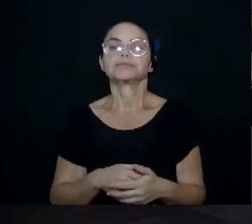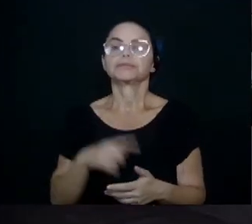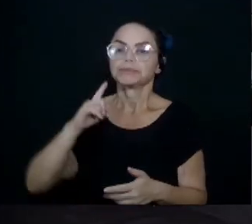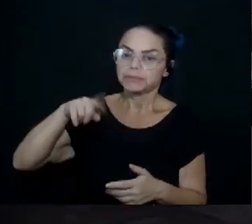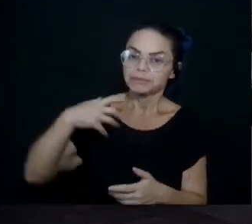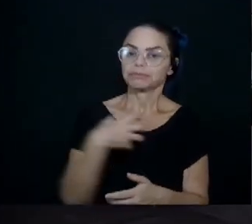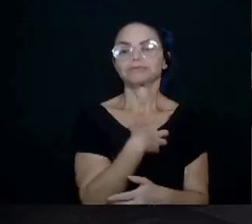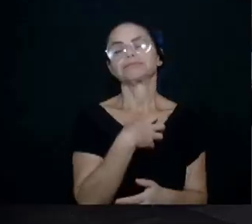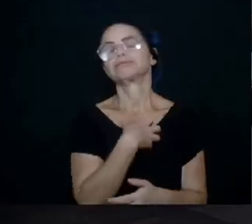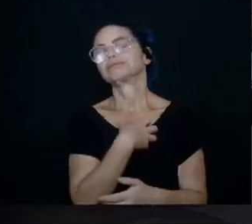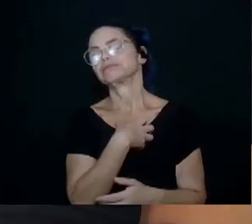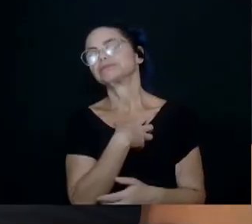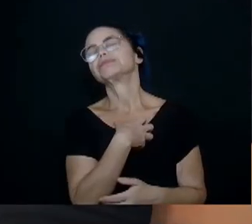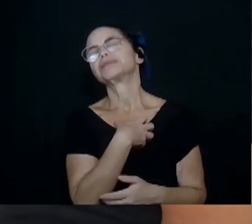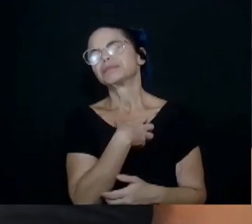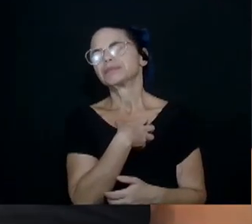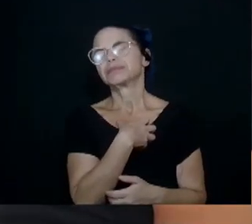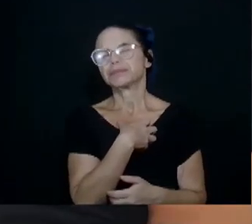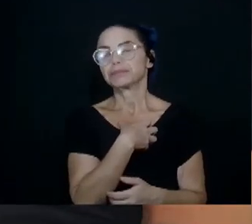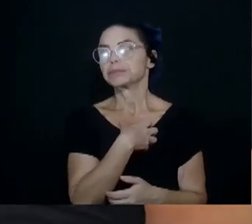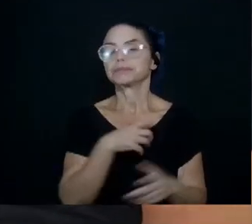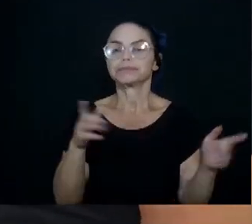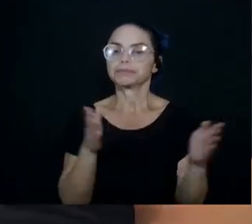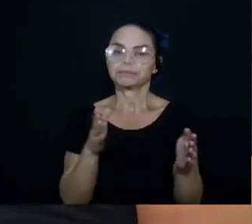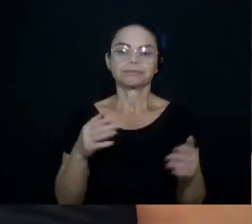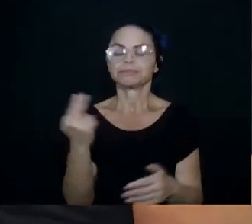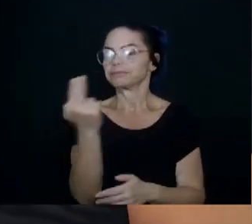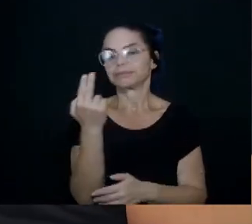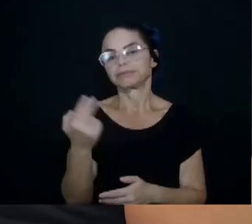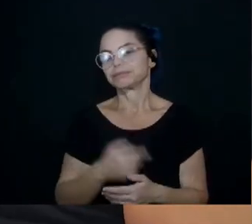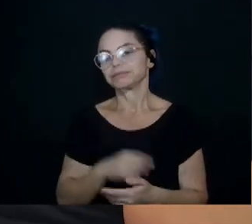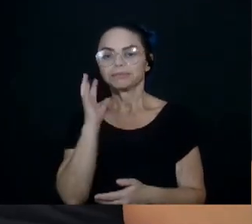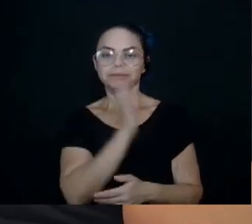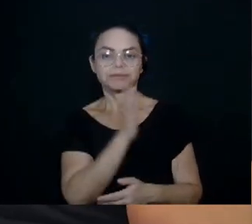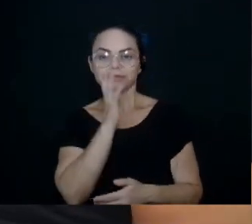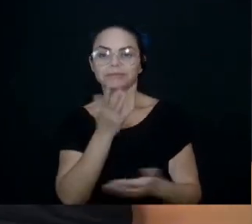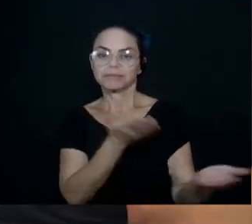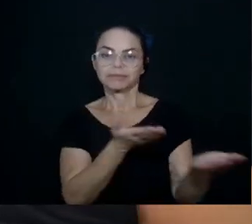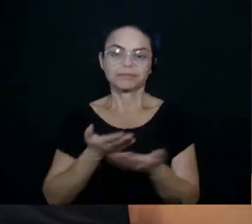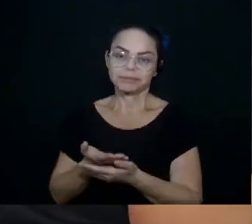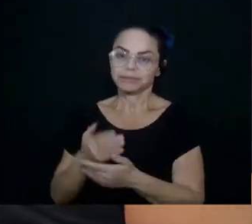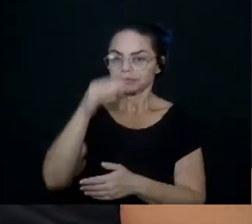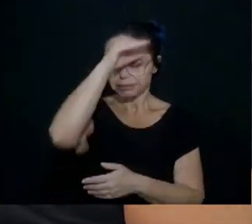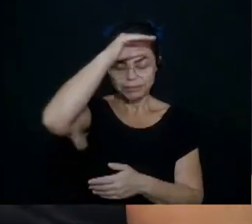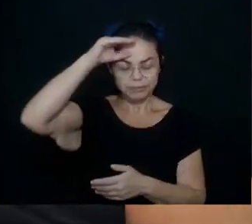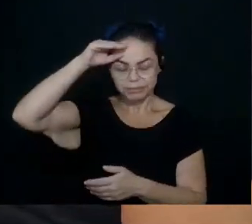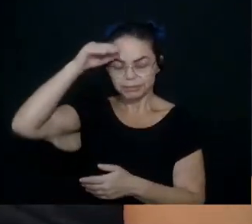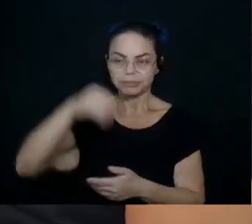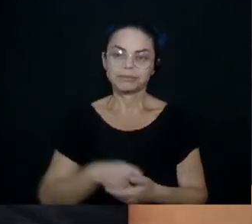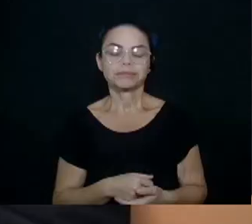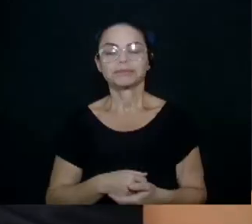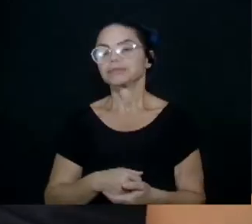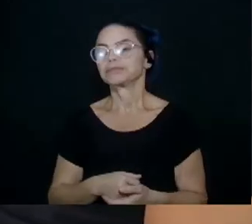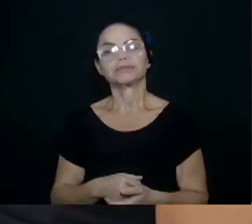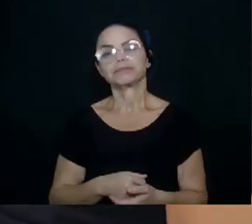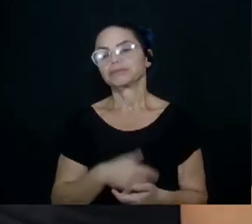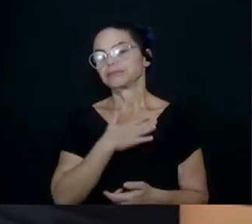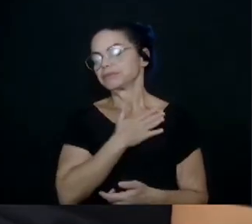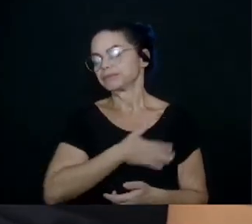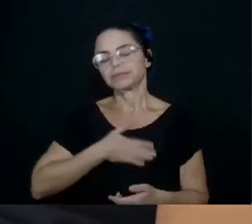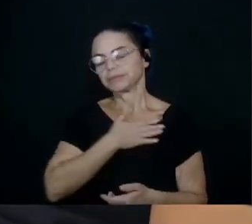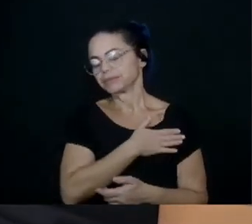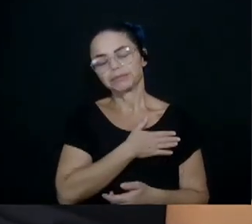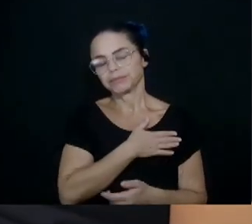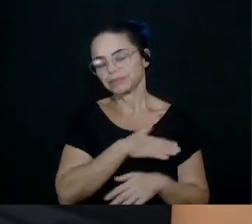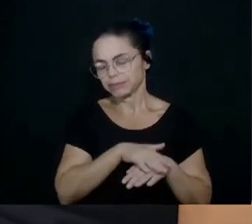que aquele espaço já não estava mais tão aconchegante para a gente receber o nosso cliente, já não estava mais do meu agrado, e eu conversei de